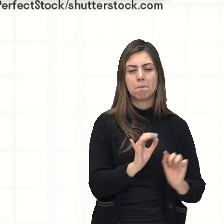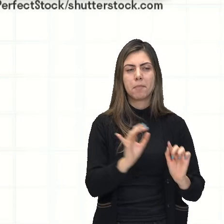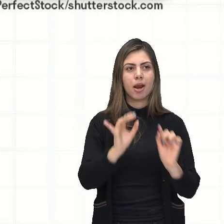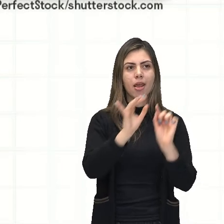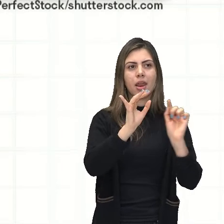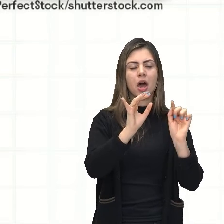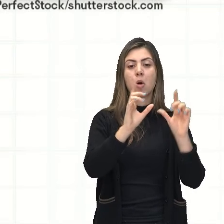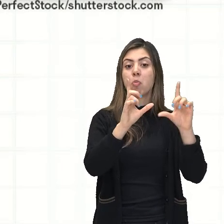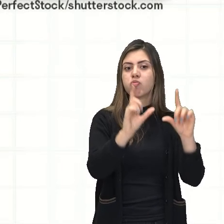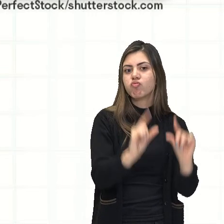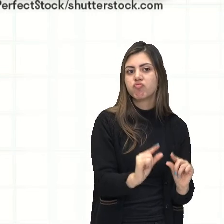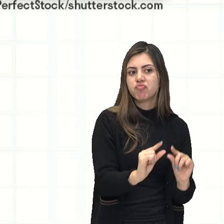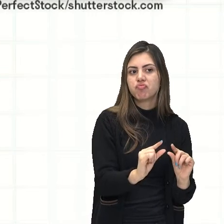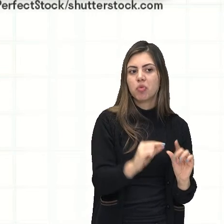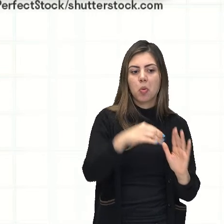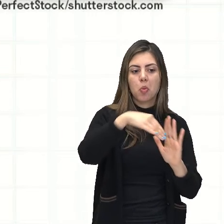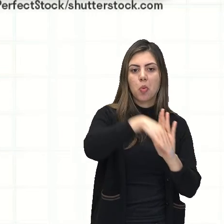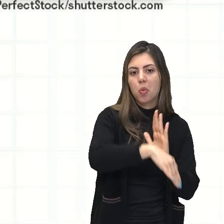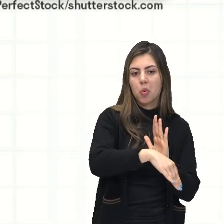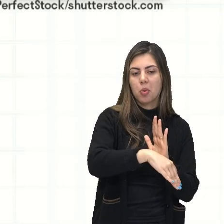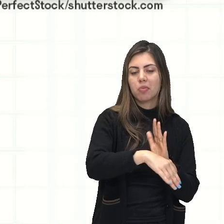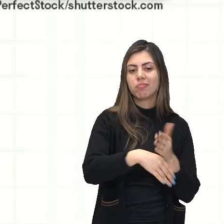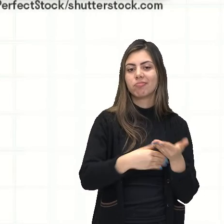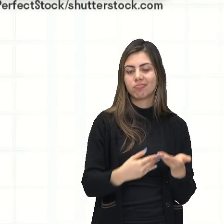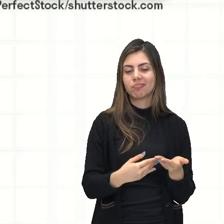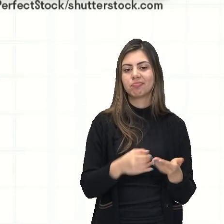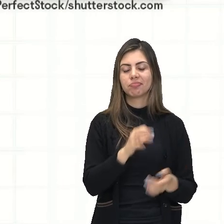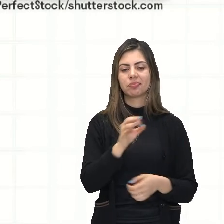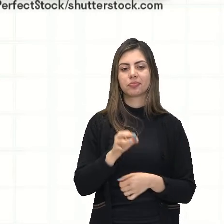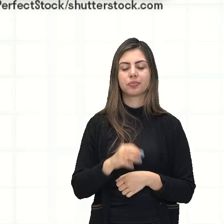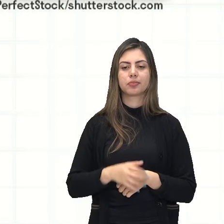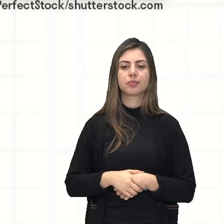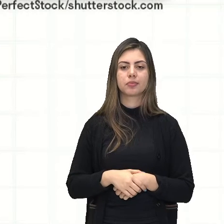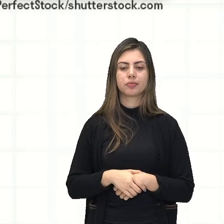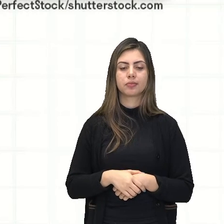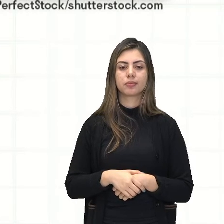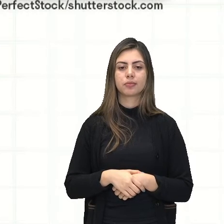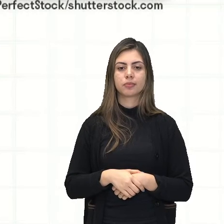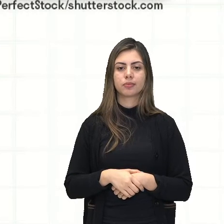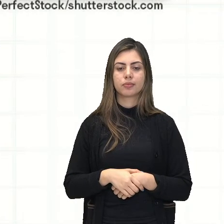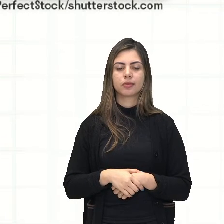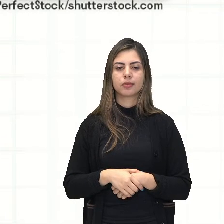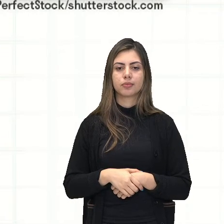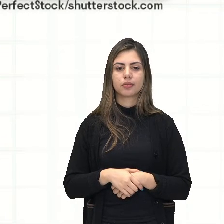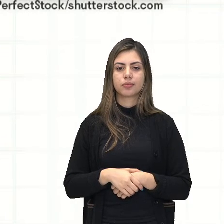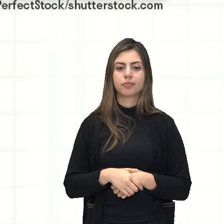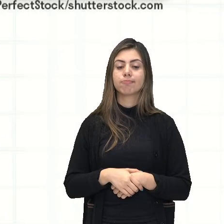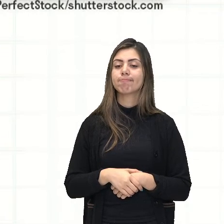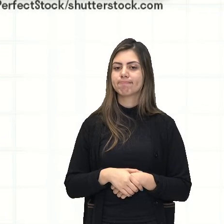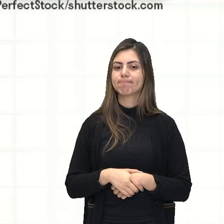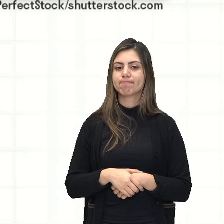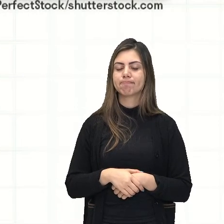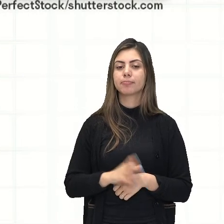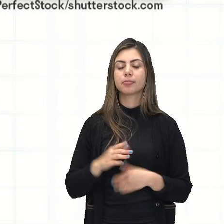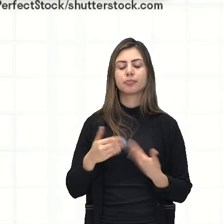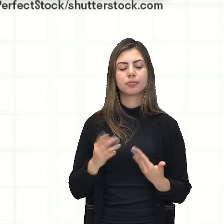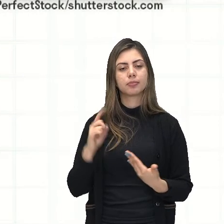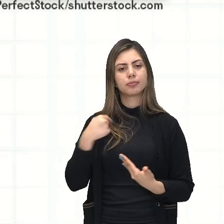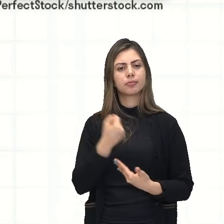emissão de poluente para a atmosfera, né? Então, nós